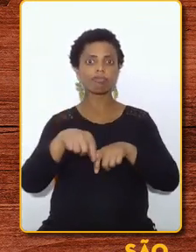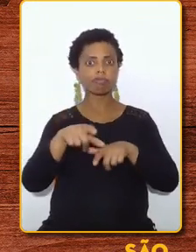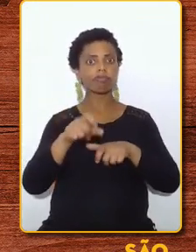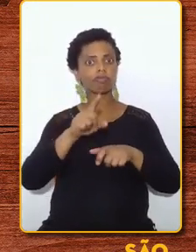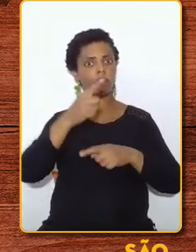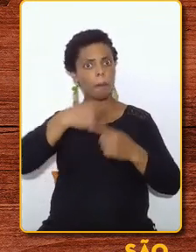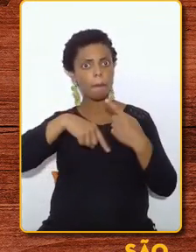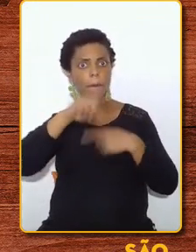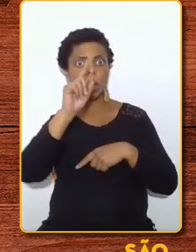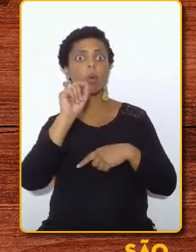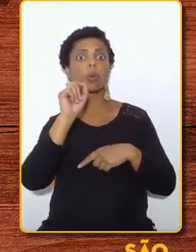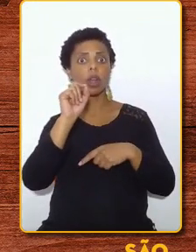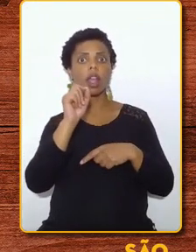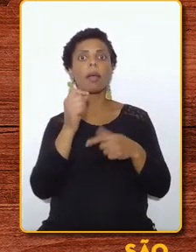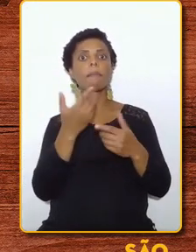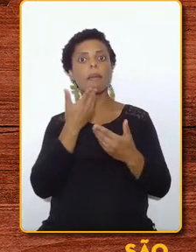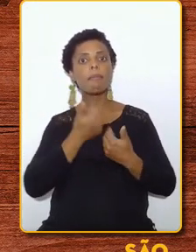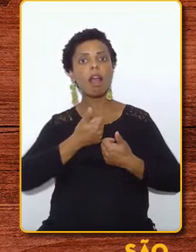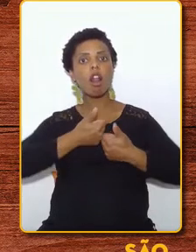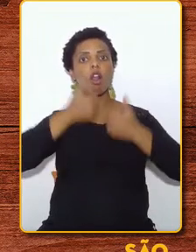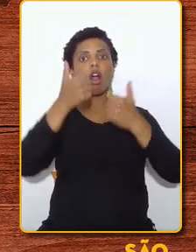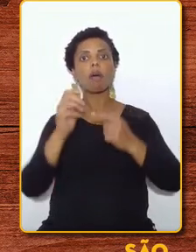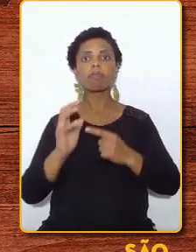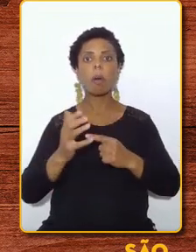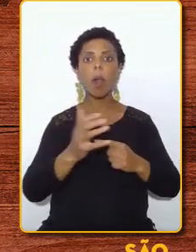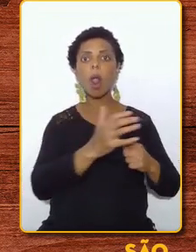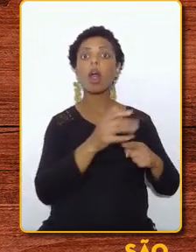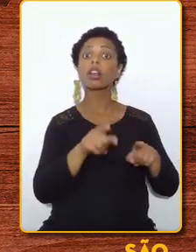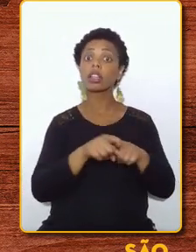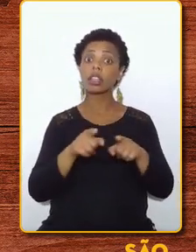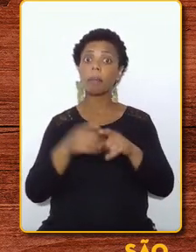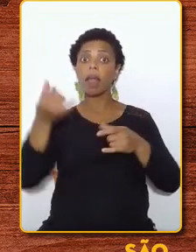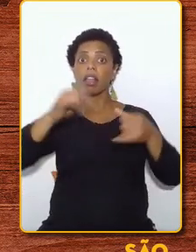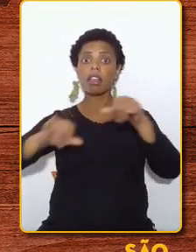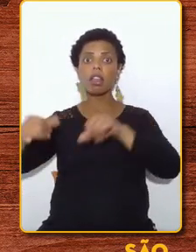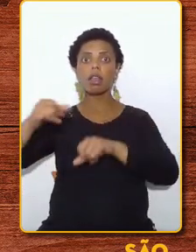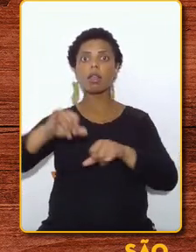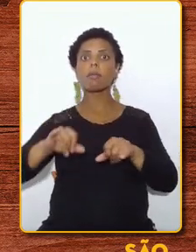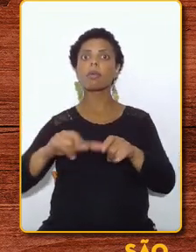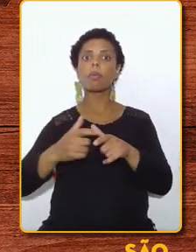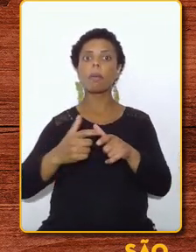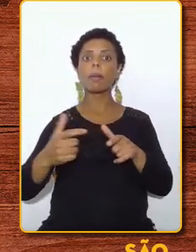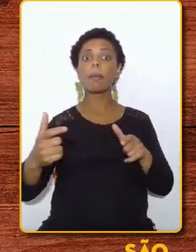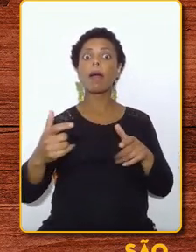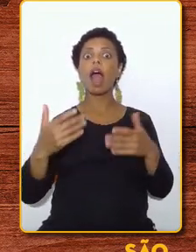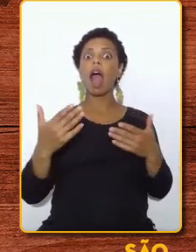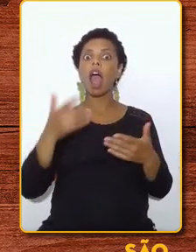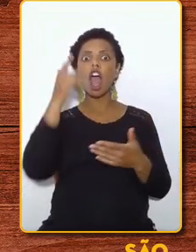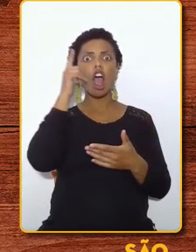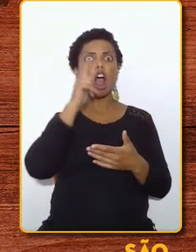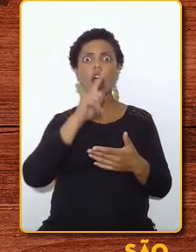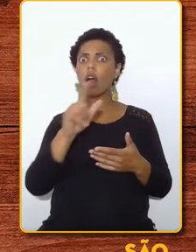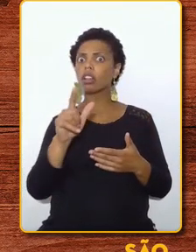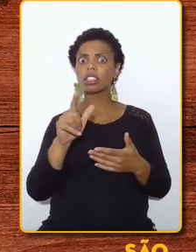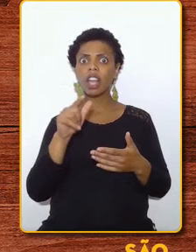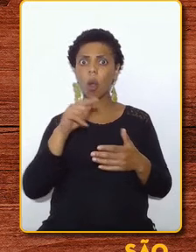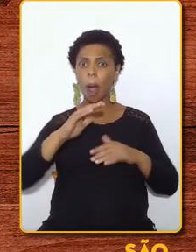nos químicos. Isso produziu uma verdadeira avalanche de crescimento da